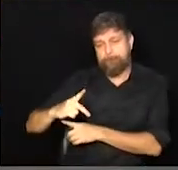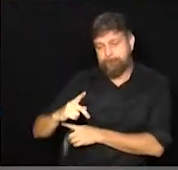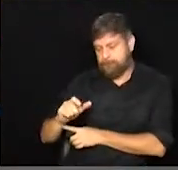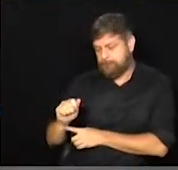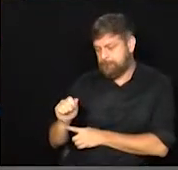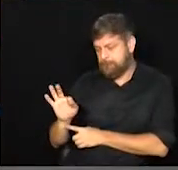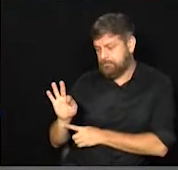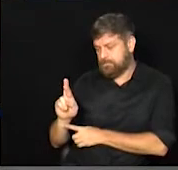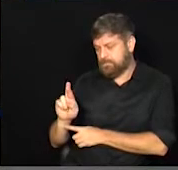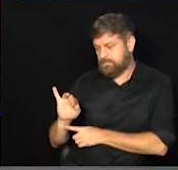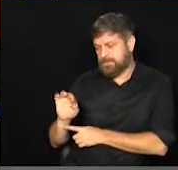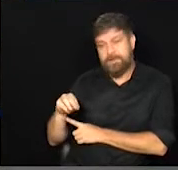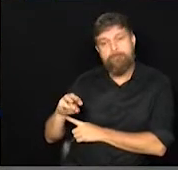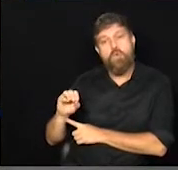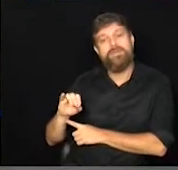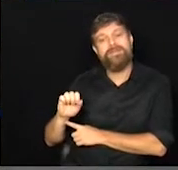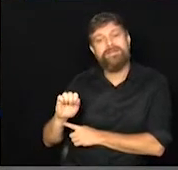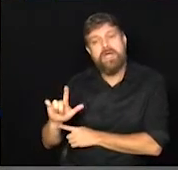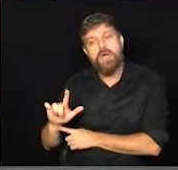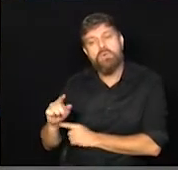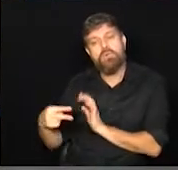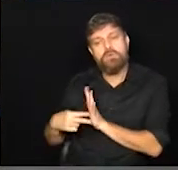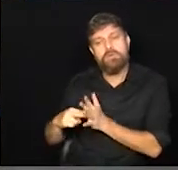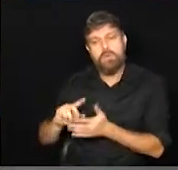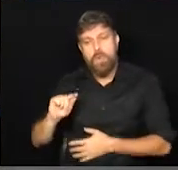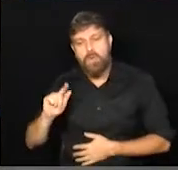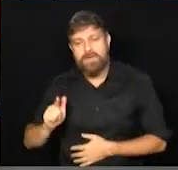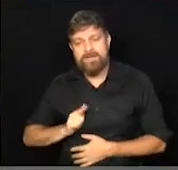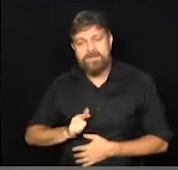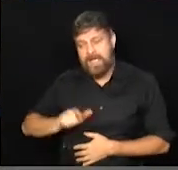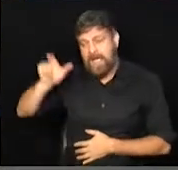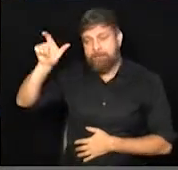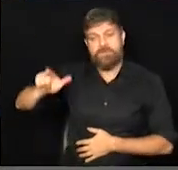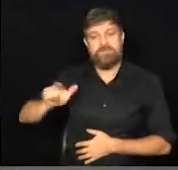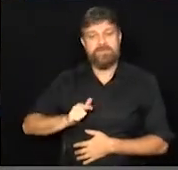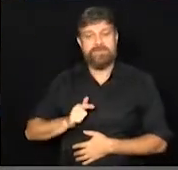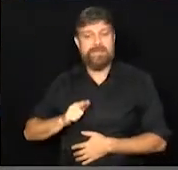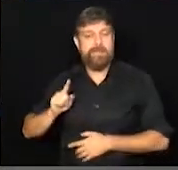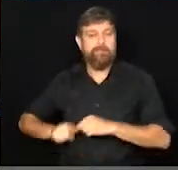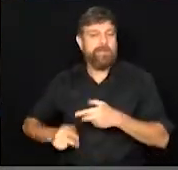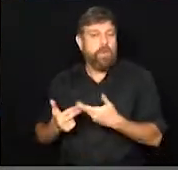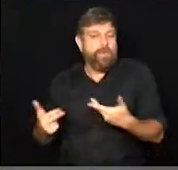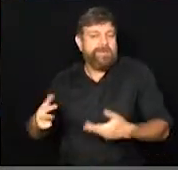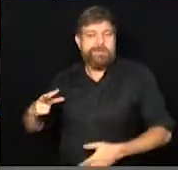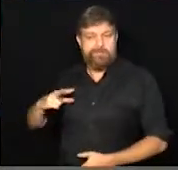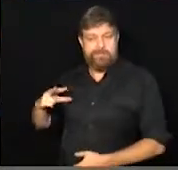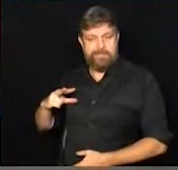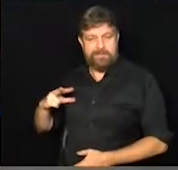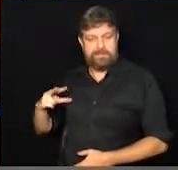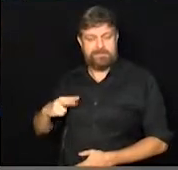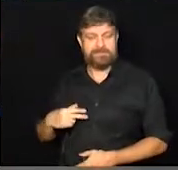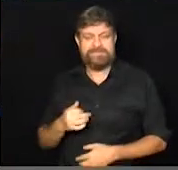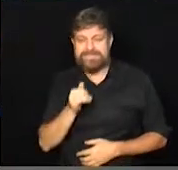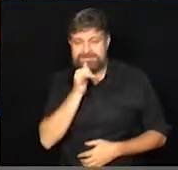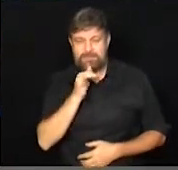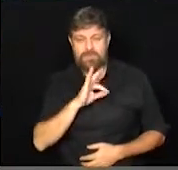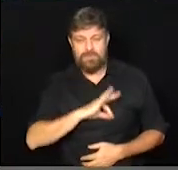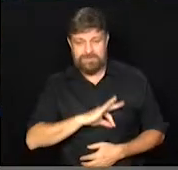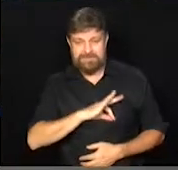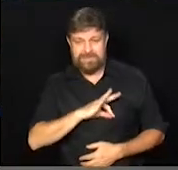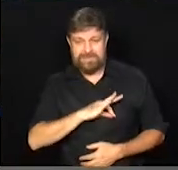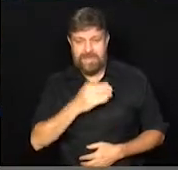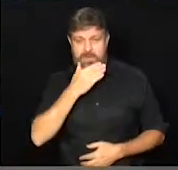respeito à violência que afeta o patrimônio da mulher, né? Quer dizer, o salário,